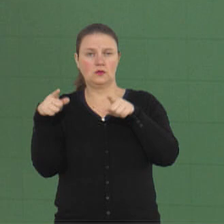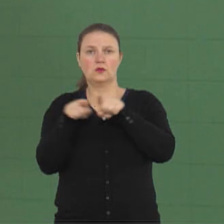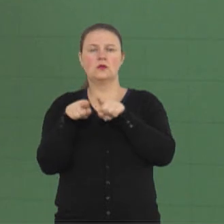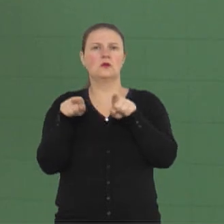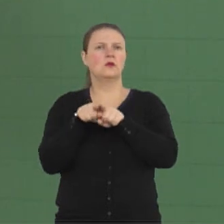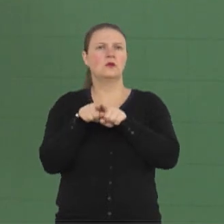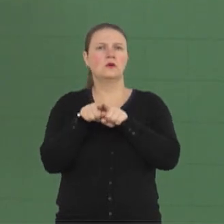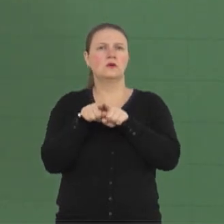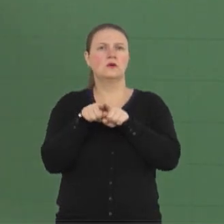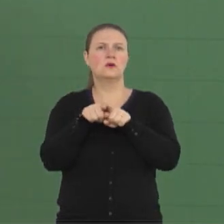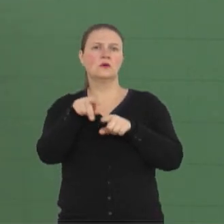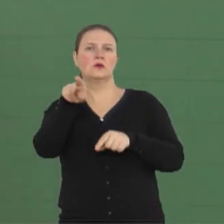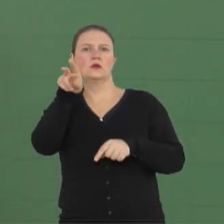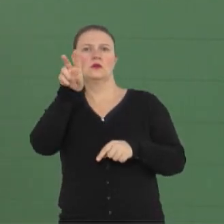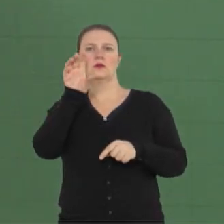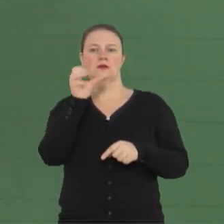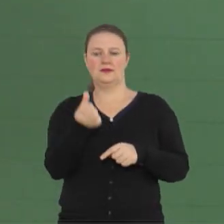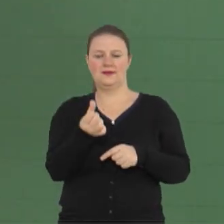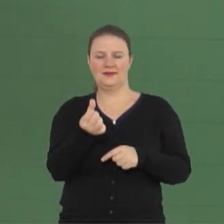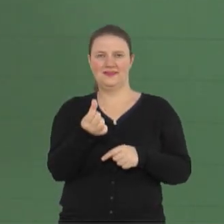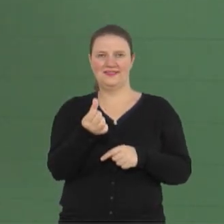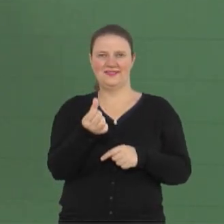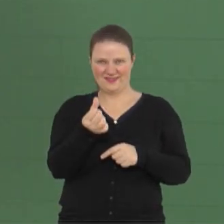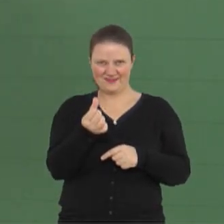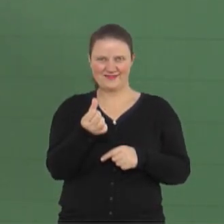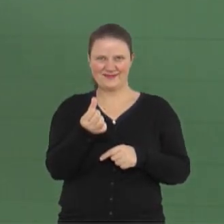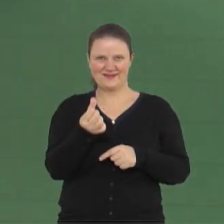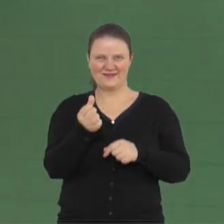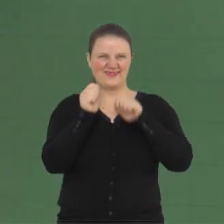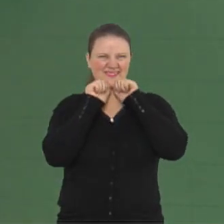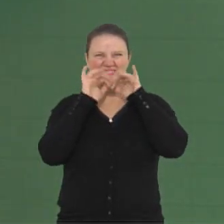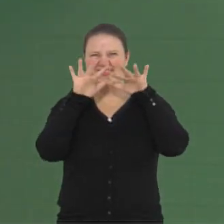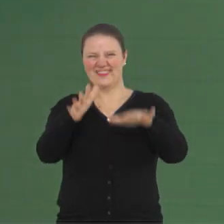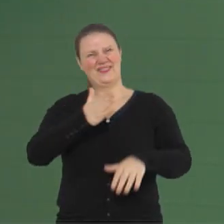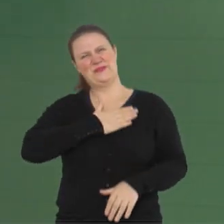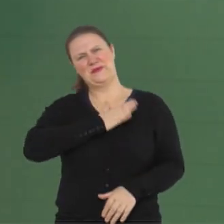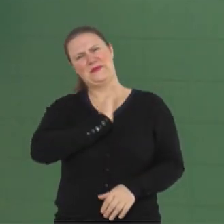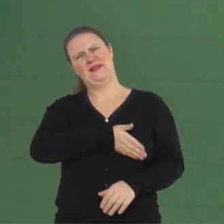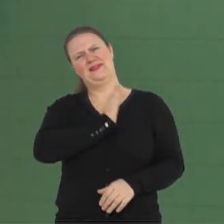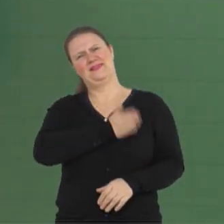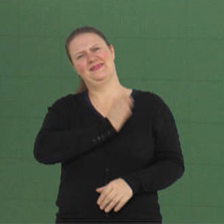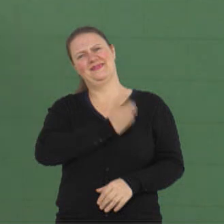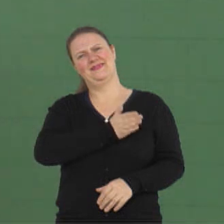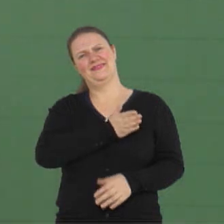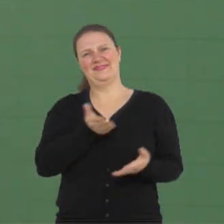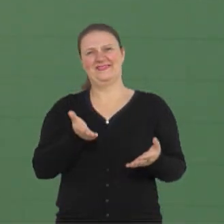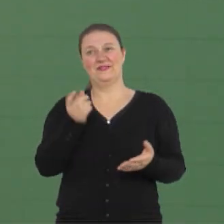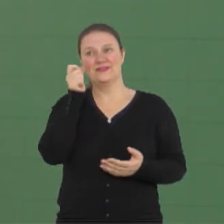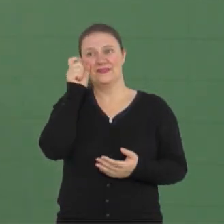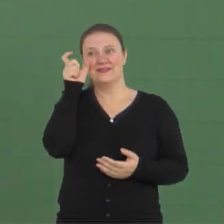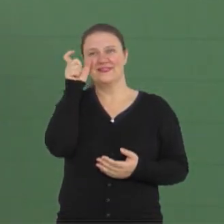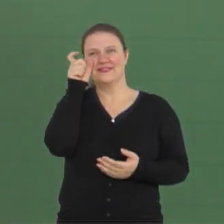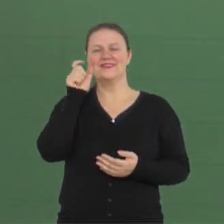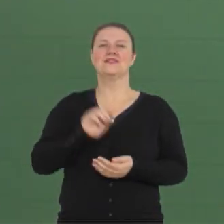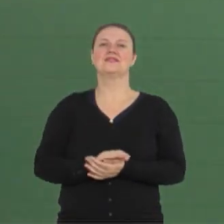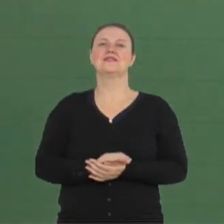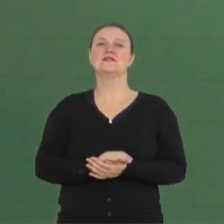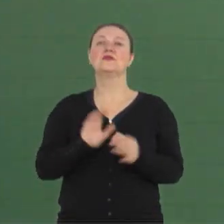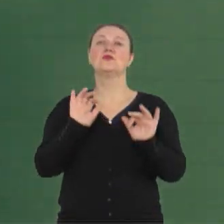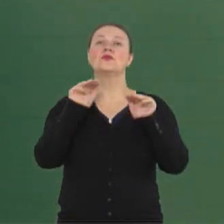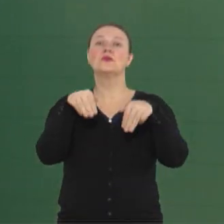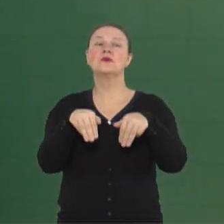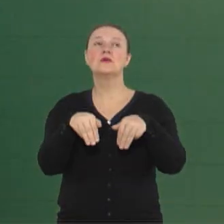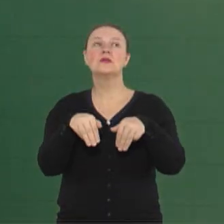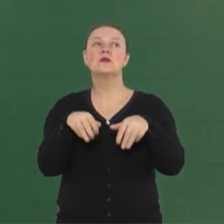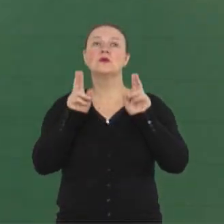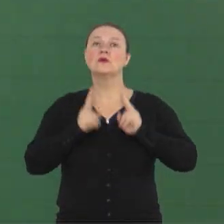Quanto? Isso, 6. Abençoados do meu coração, veja bem, nós estamos finalizando e eu ainda